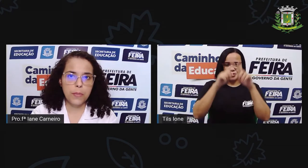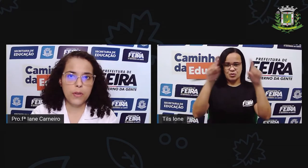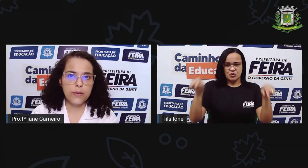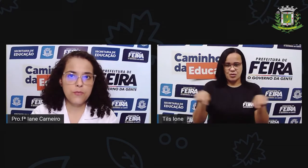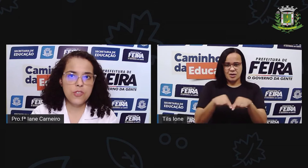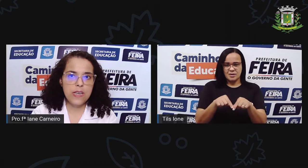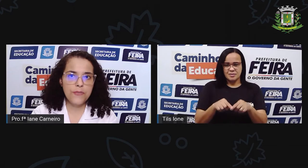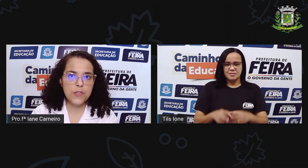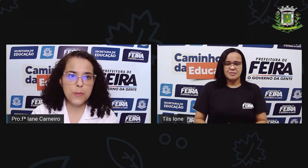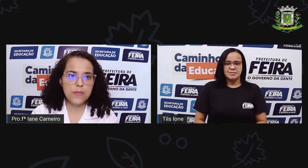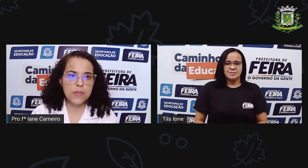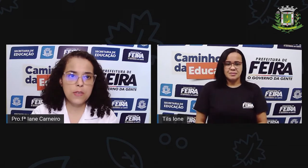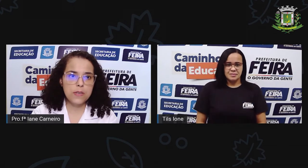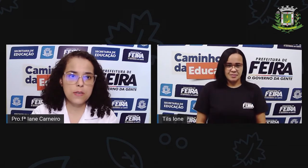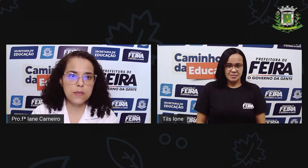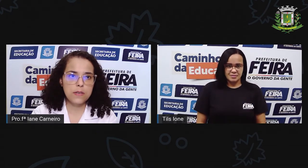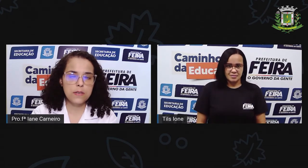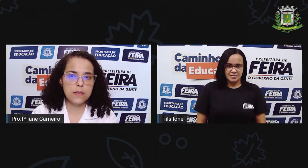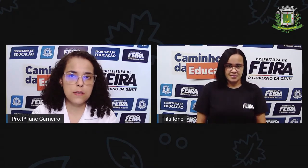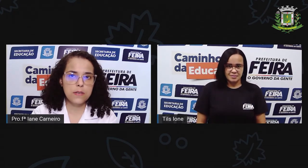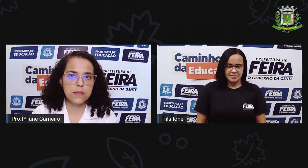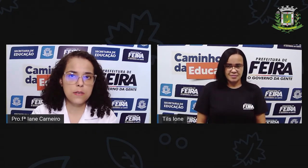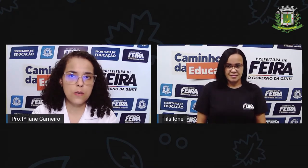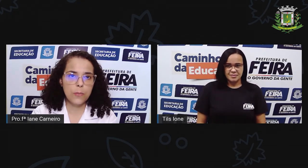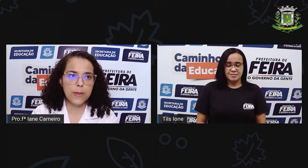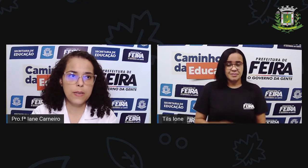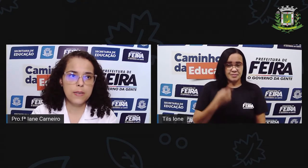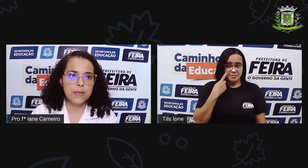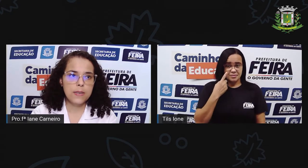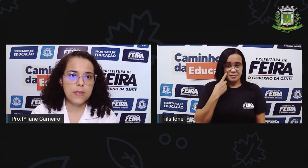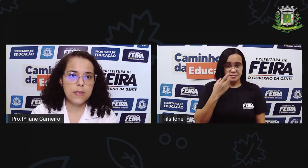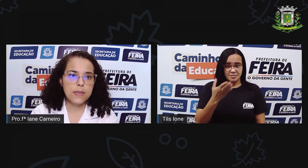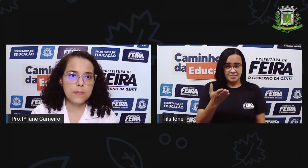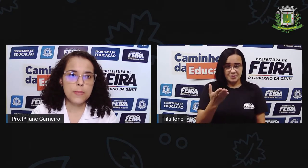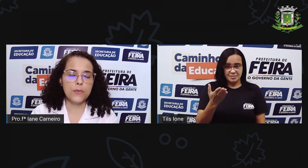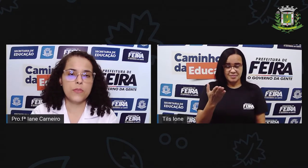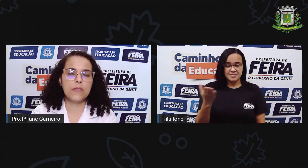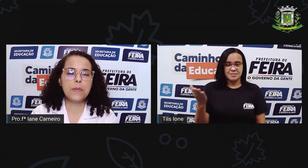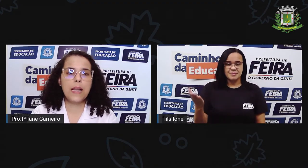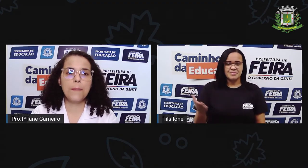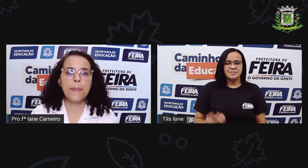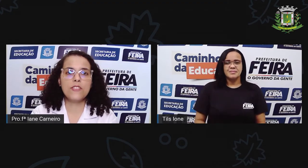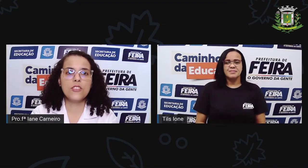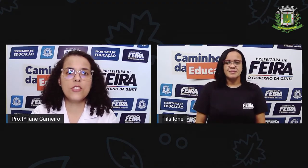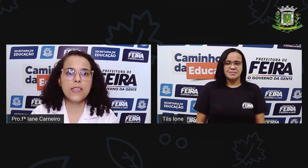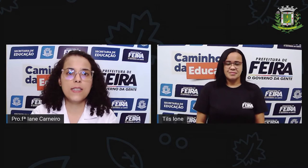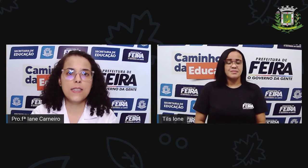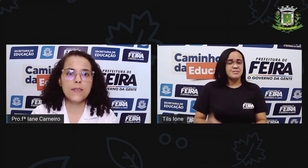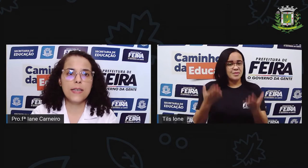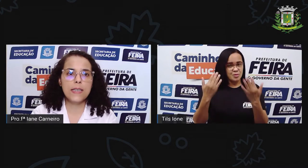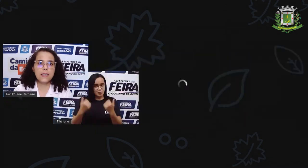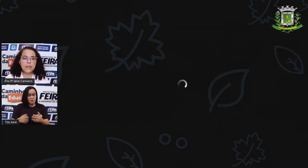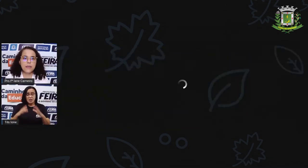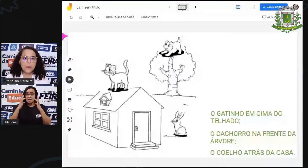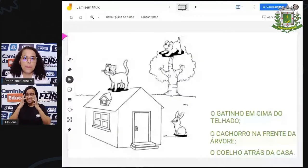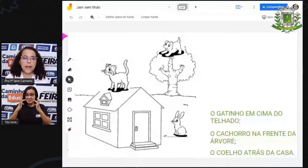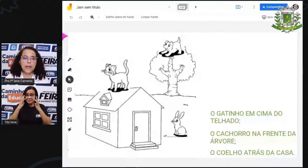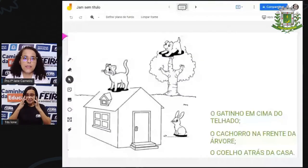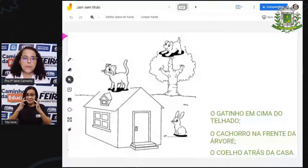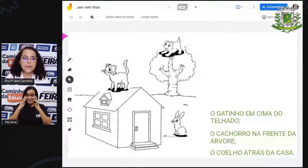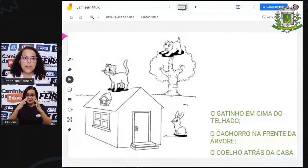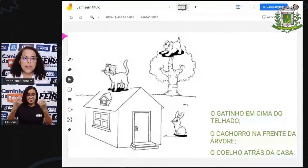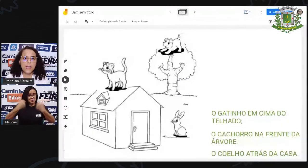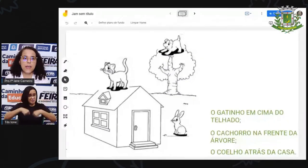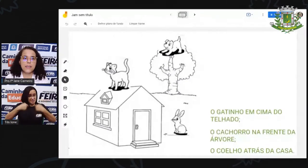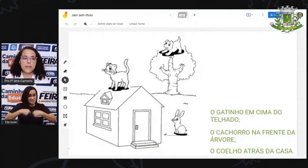Eu tenho uns desafios para vocês. Opa. Pronto. Então, vamos lá. Bastante atenção aí para